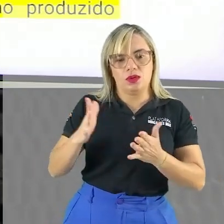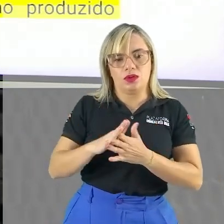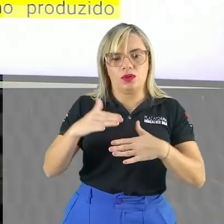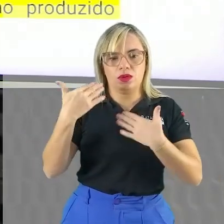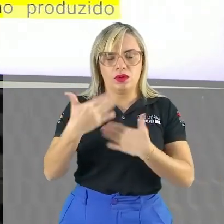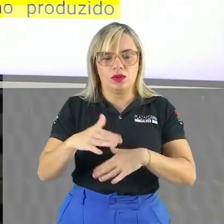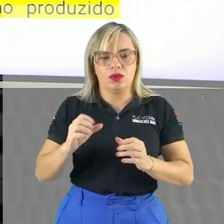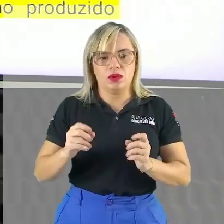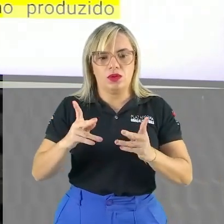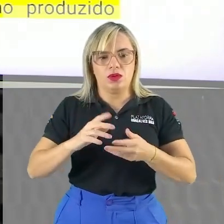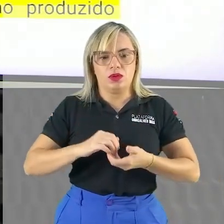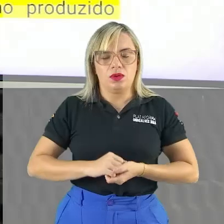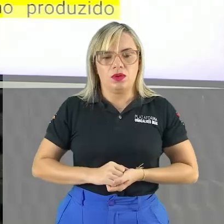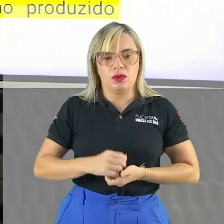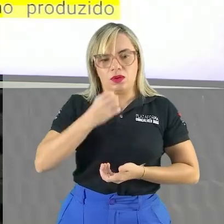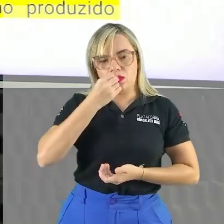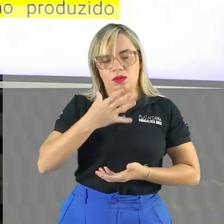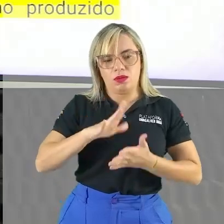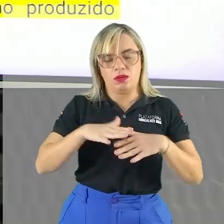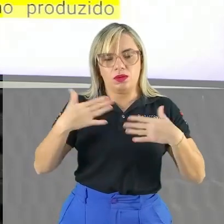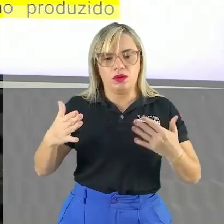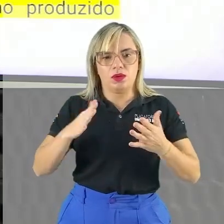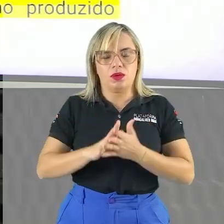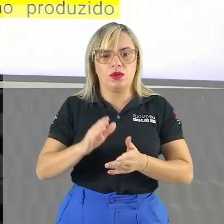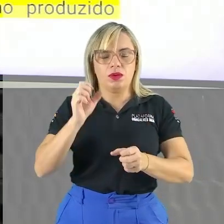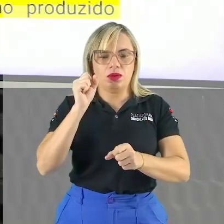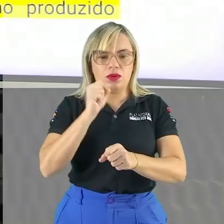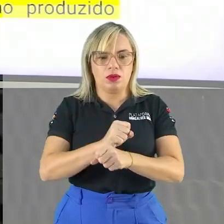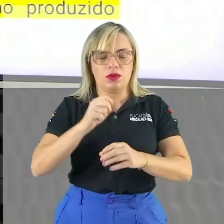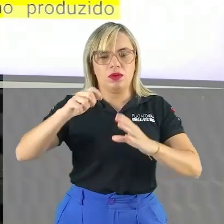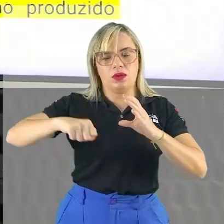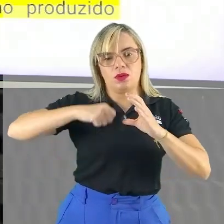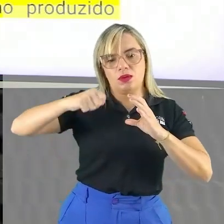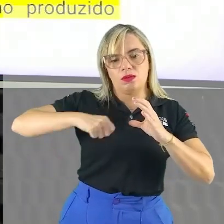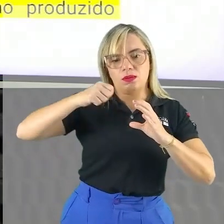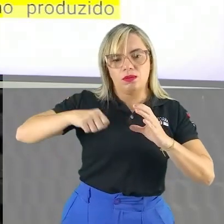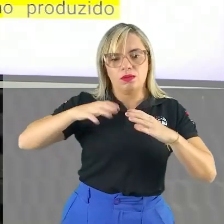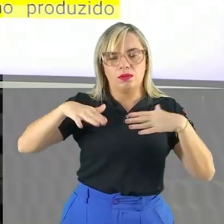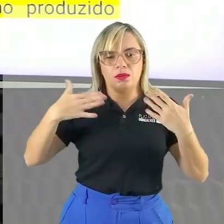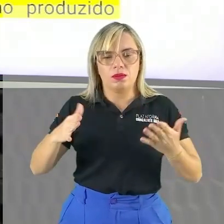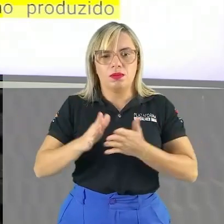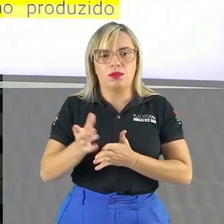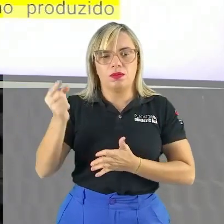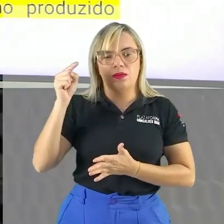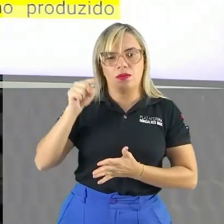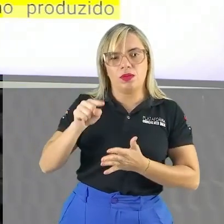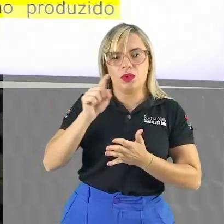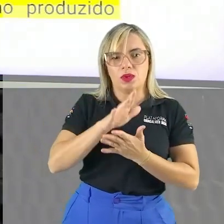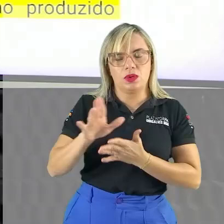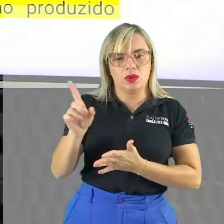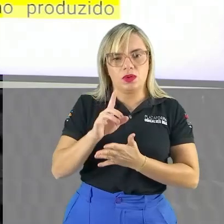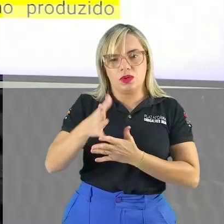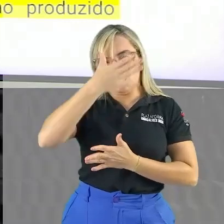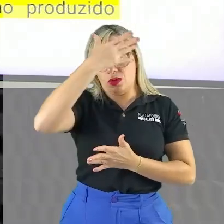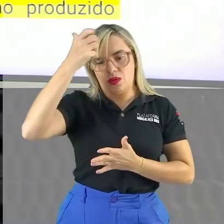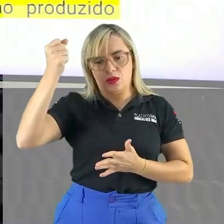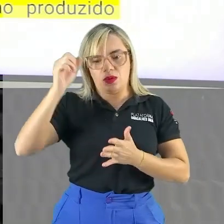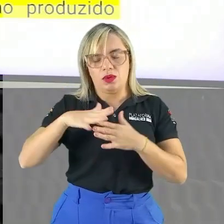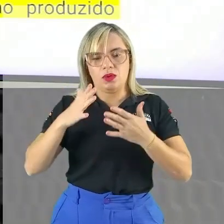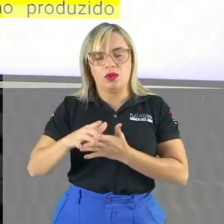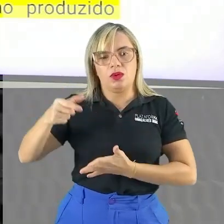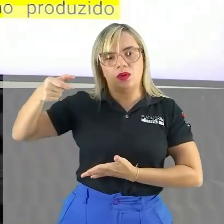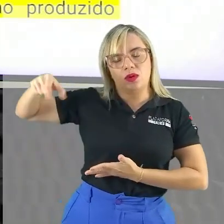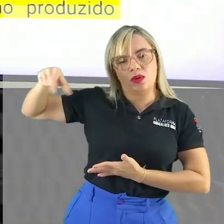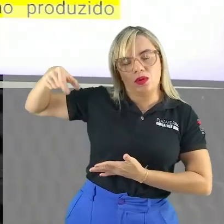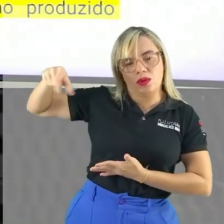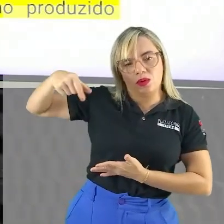prova, ok? Bom, nós ficamos por aqui nesse vídeo. Você não esqueça de acionar, né, o